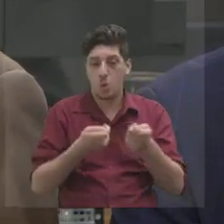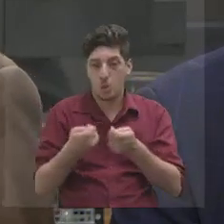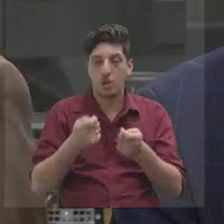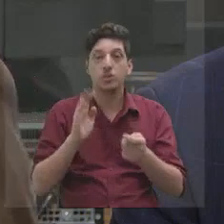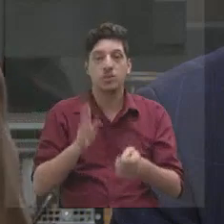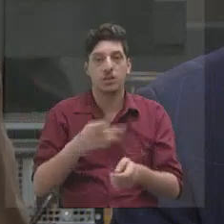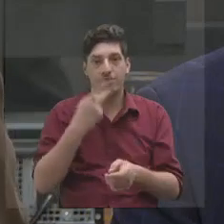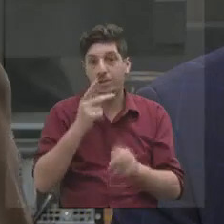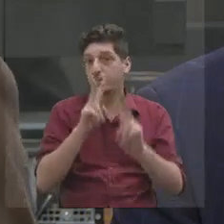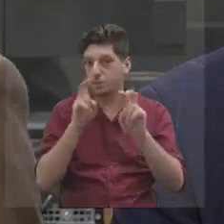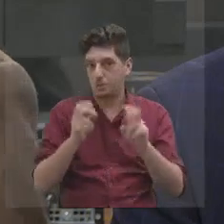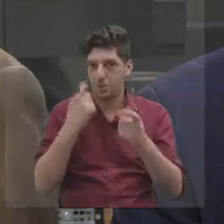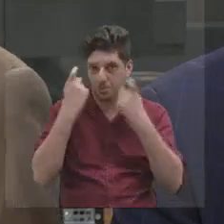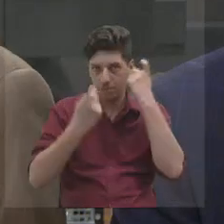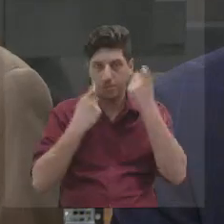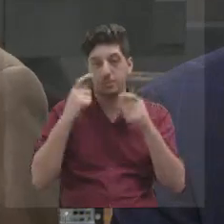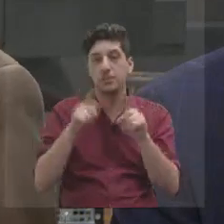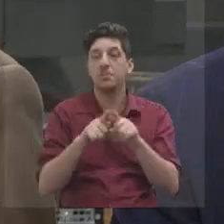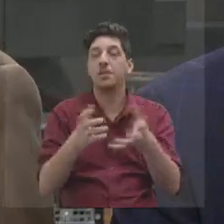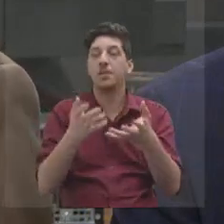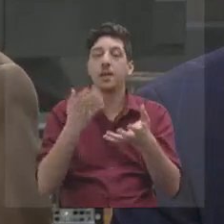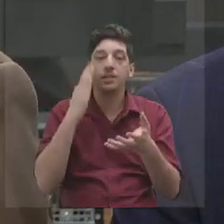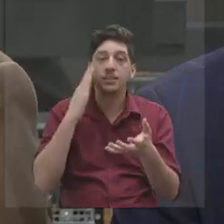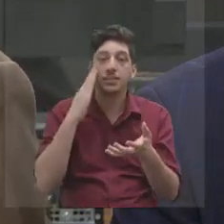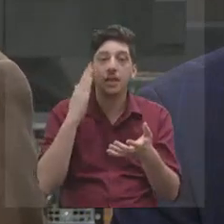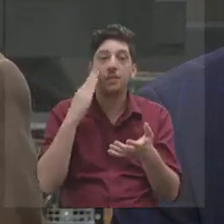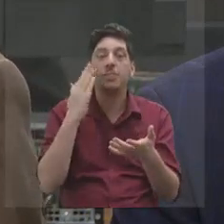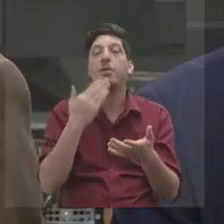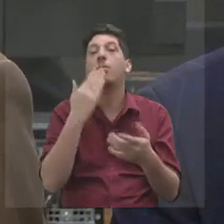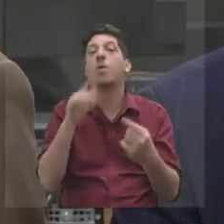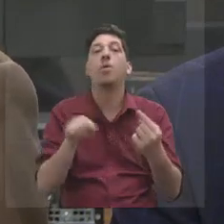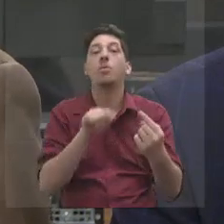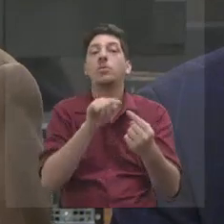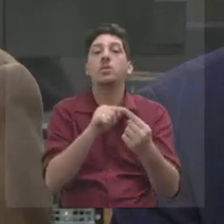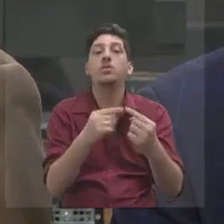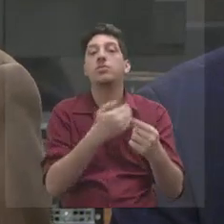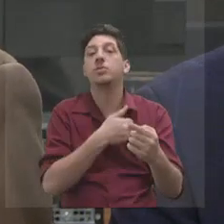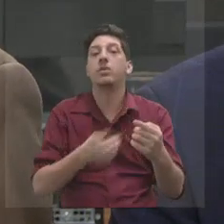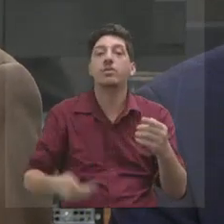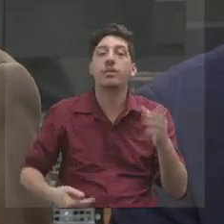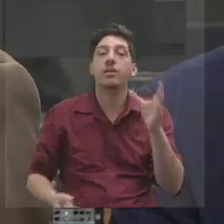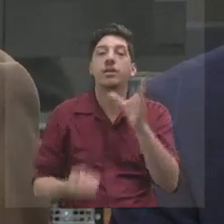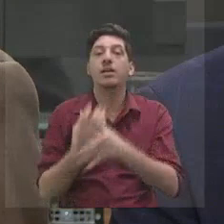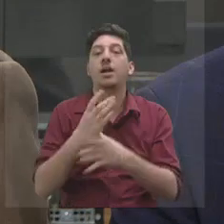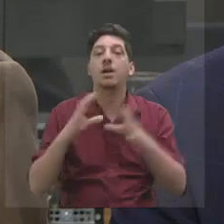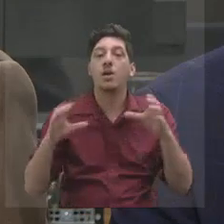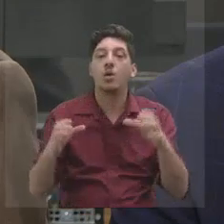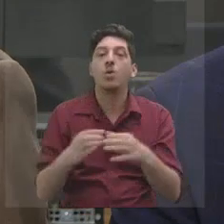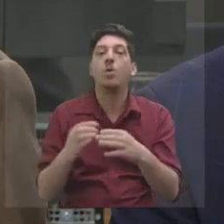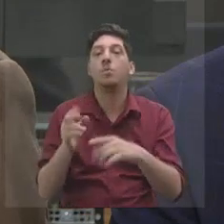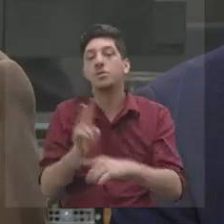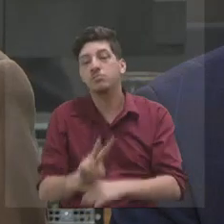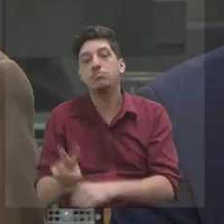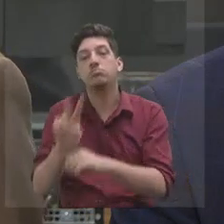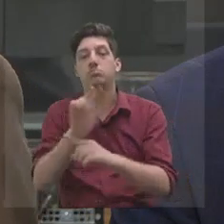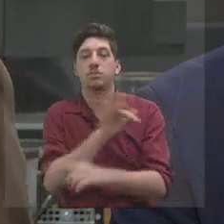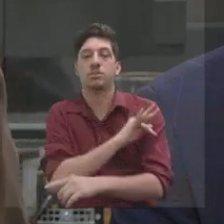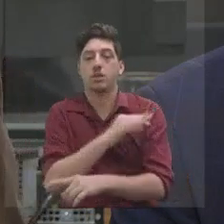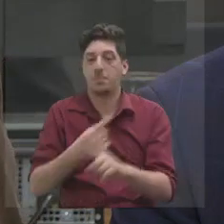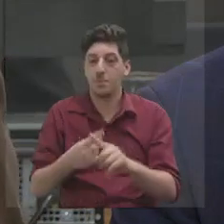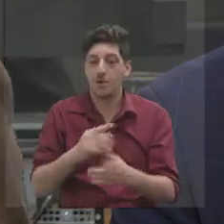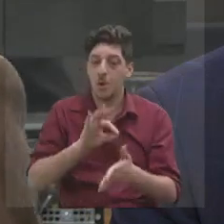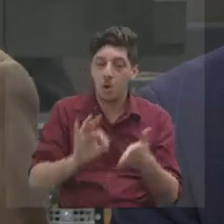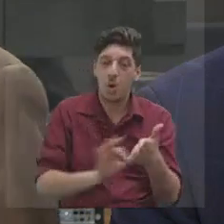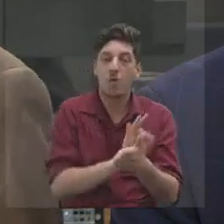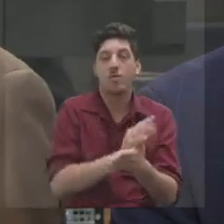preocupação e também gostaria de saber né da intenção do governo e tá criando esse órgão de regulação porque o contrato